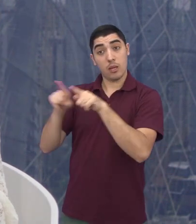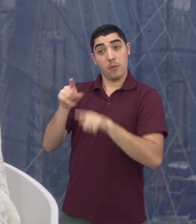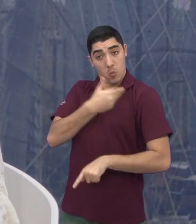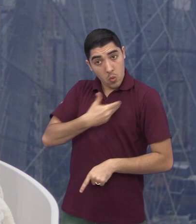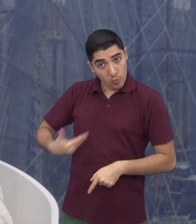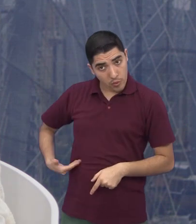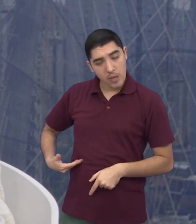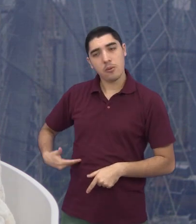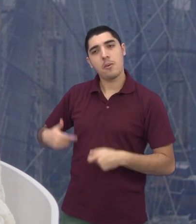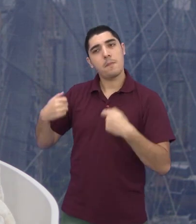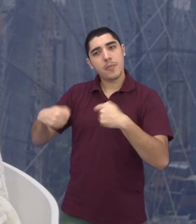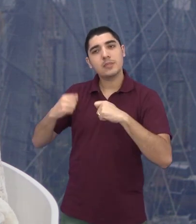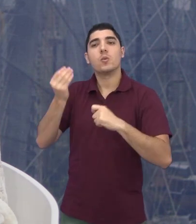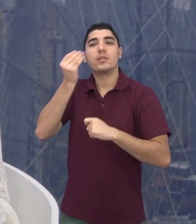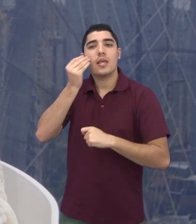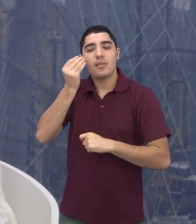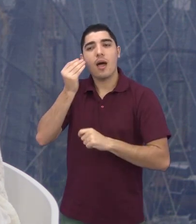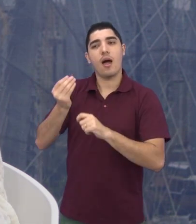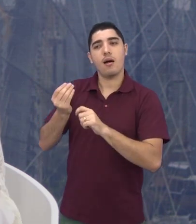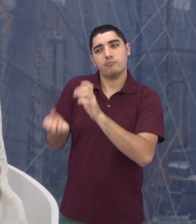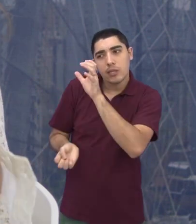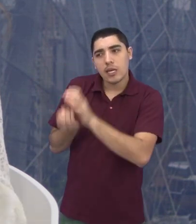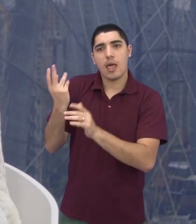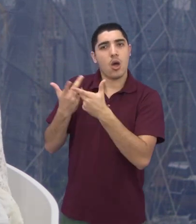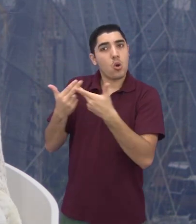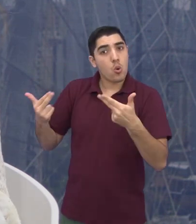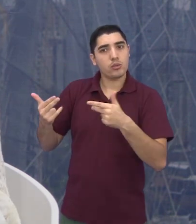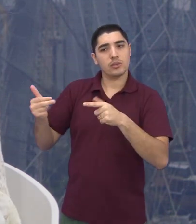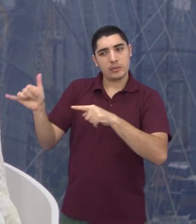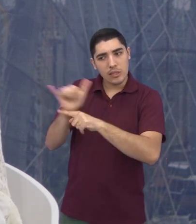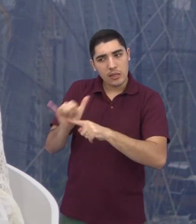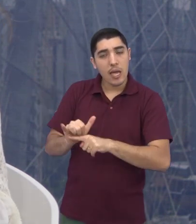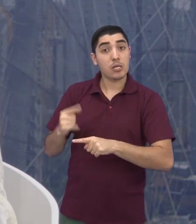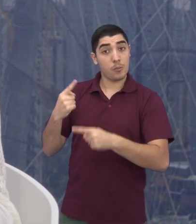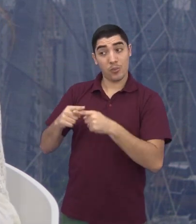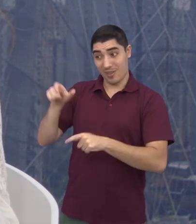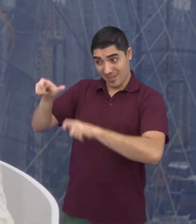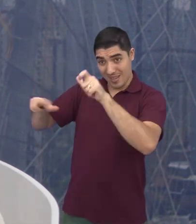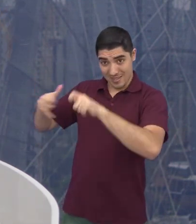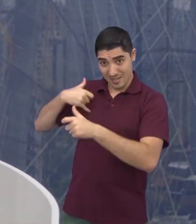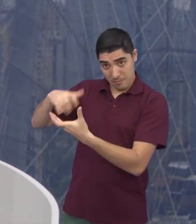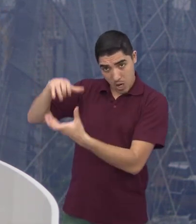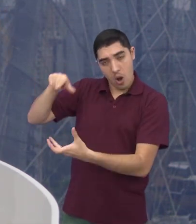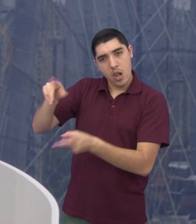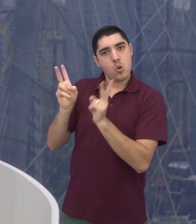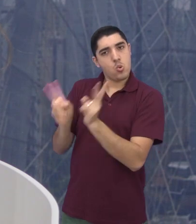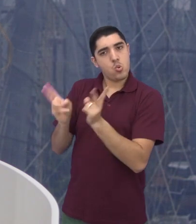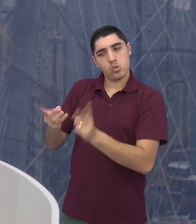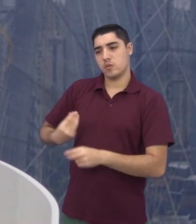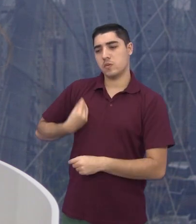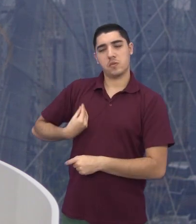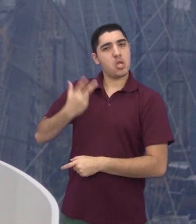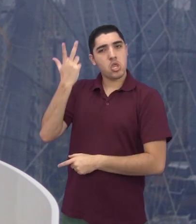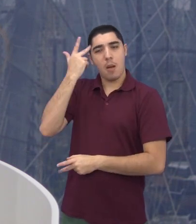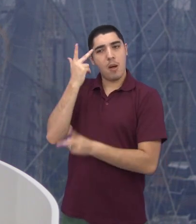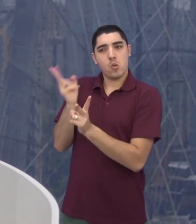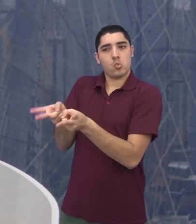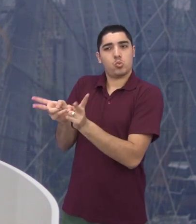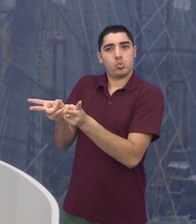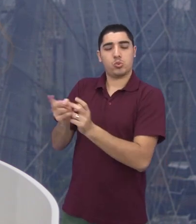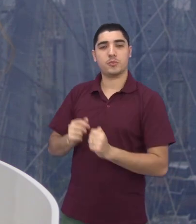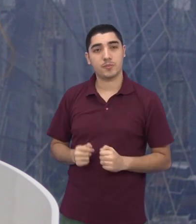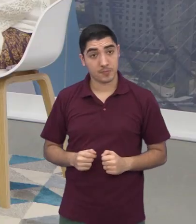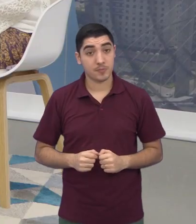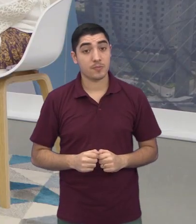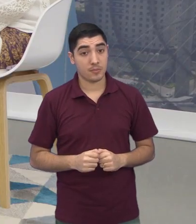que a gente crie ferramentas e maneiras para que esses idosos continuem, então, mantendo as suas autonomias. E aí as